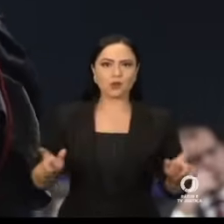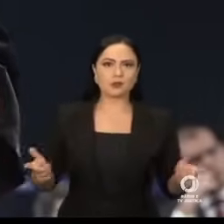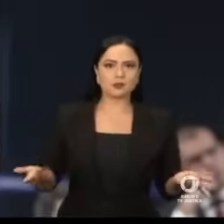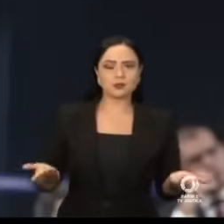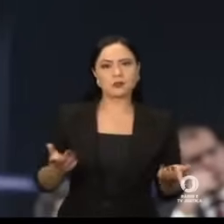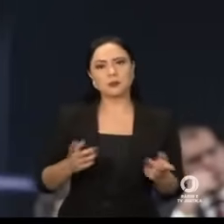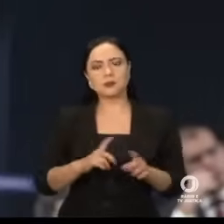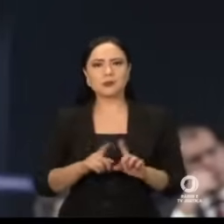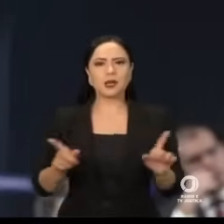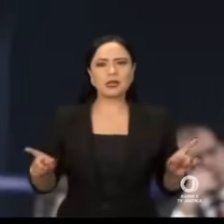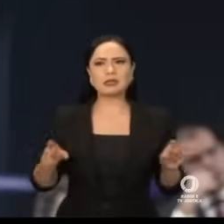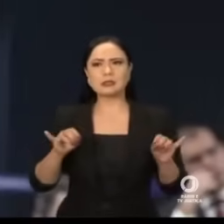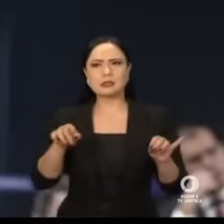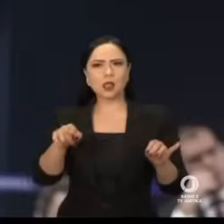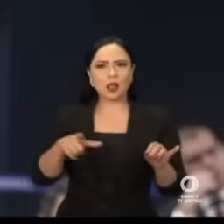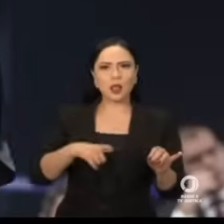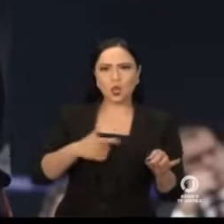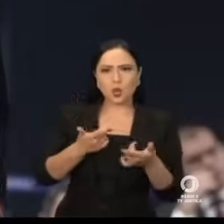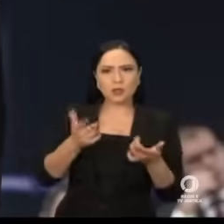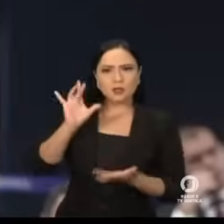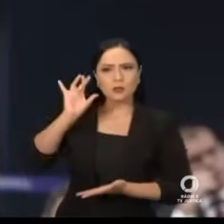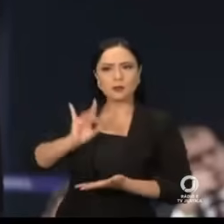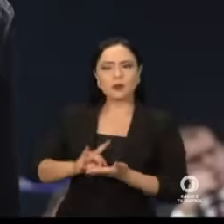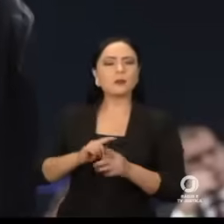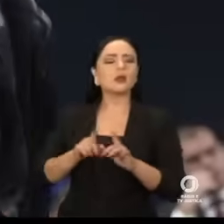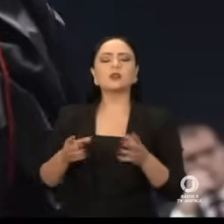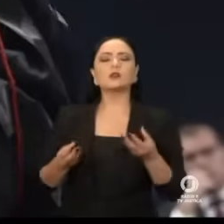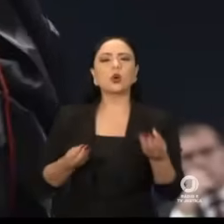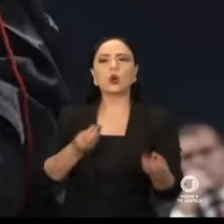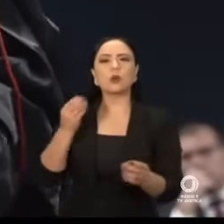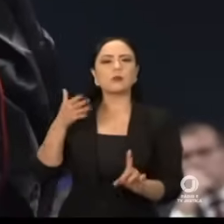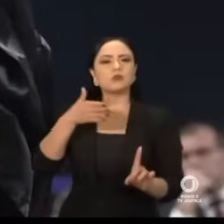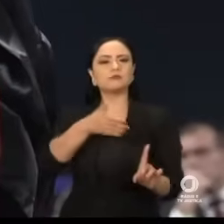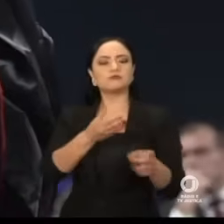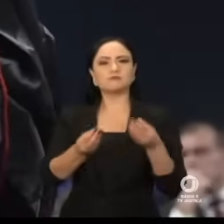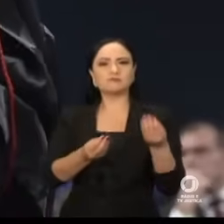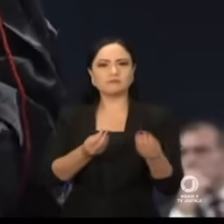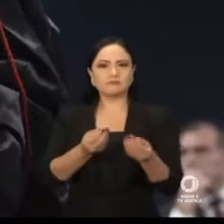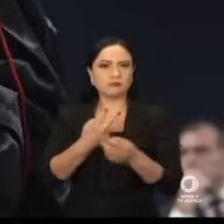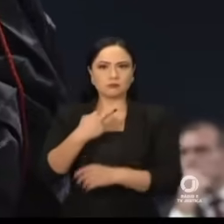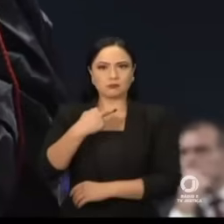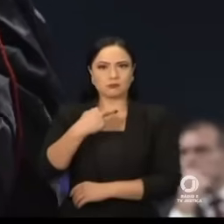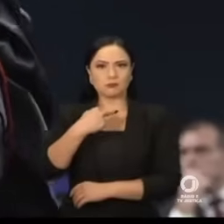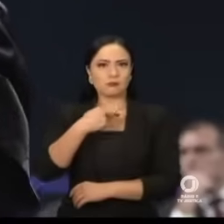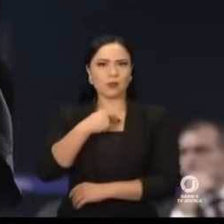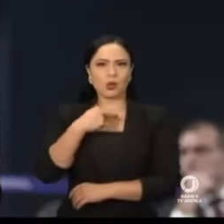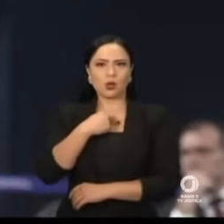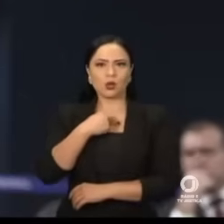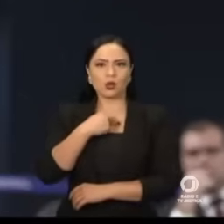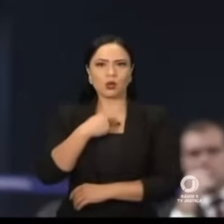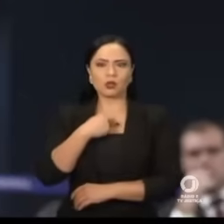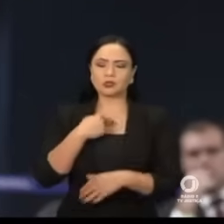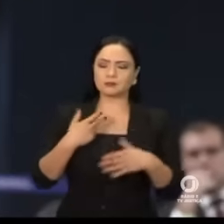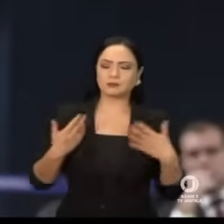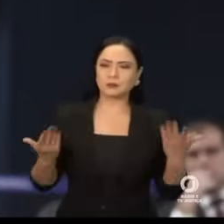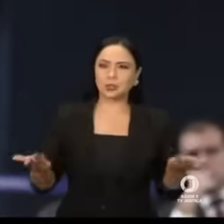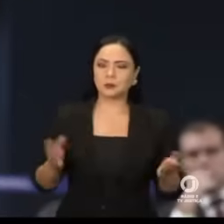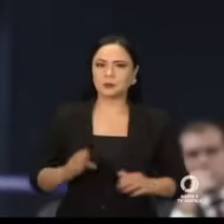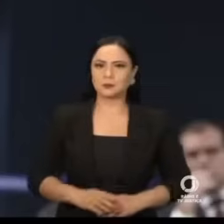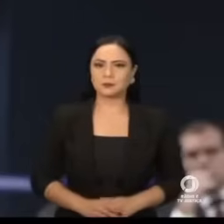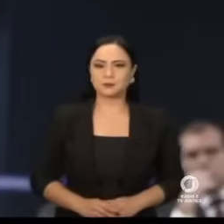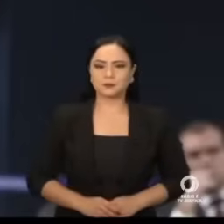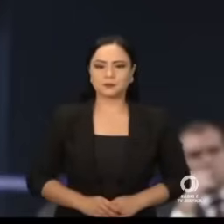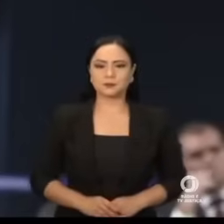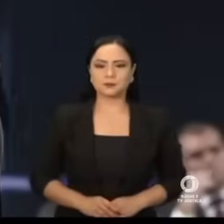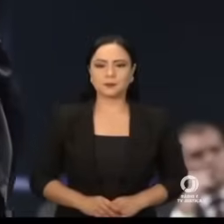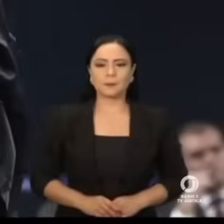Bom, mas se ele não se consumou, como é que ele atingiu seu auge? Ele não pode. Então,